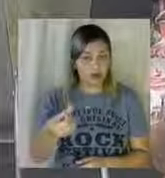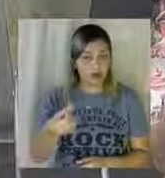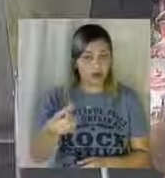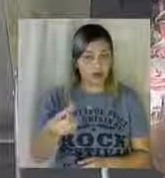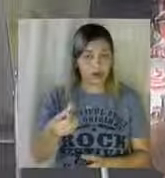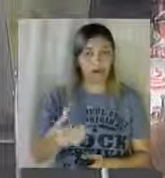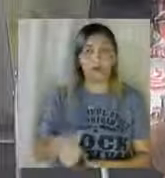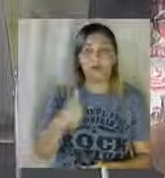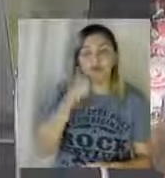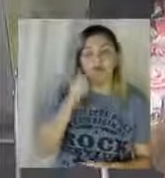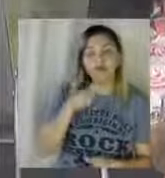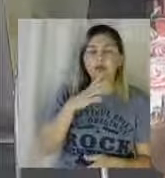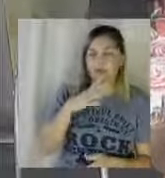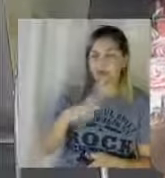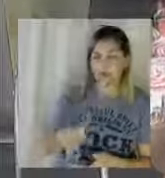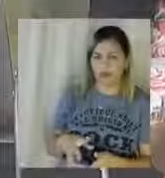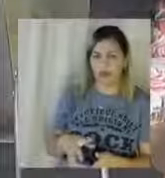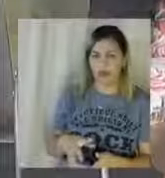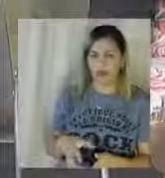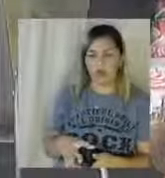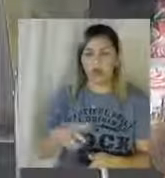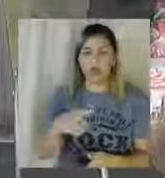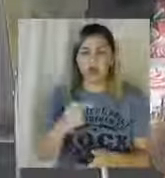meninas sabem já. No ano de